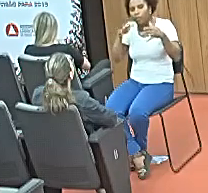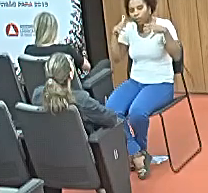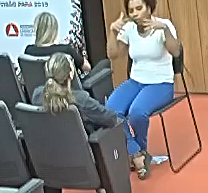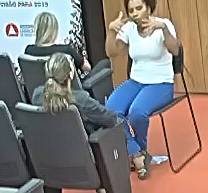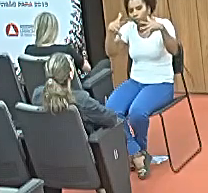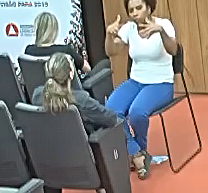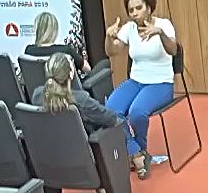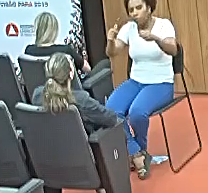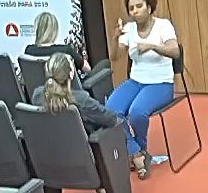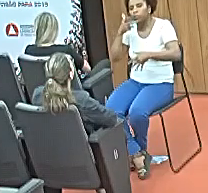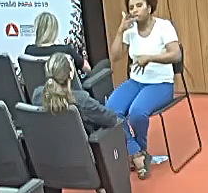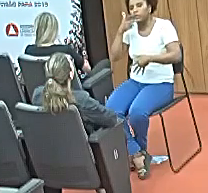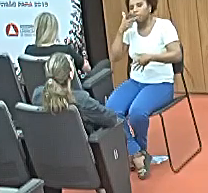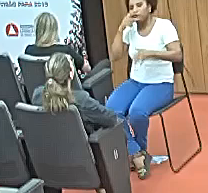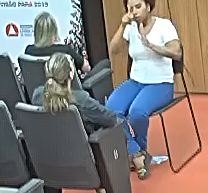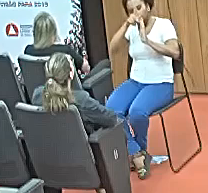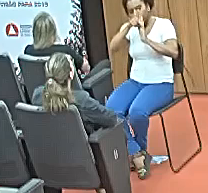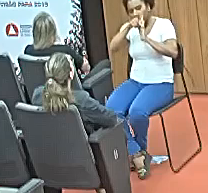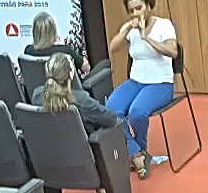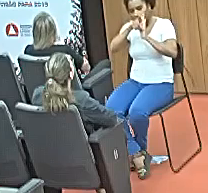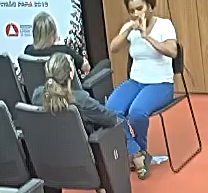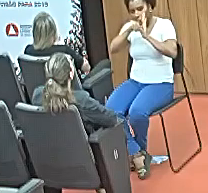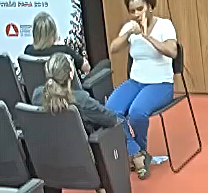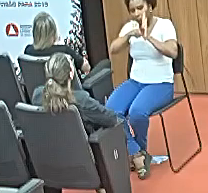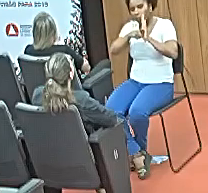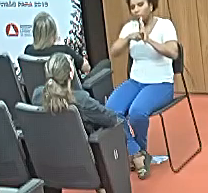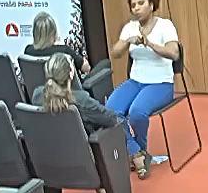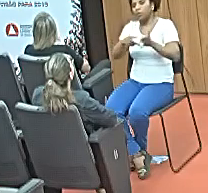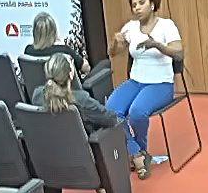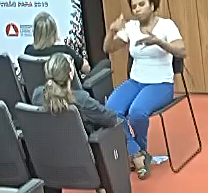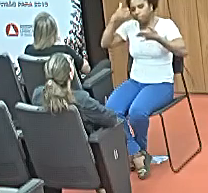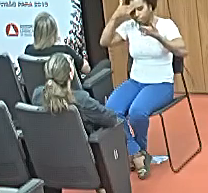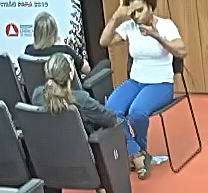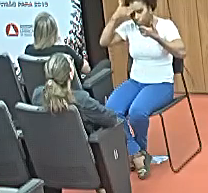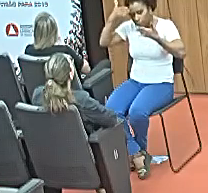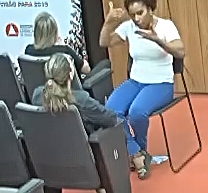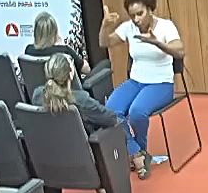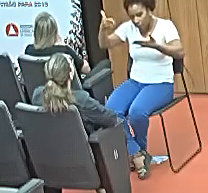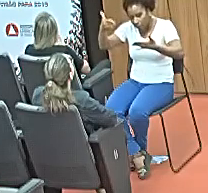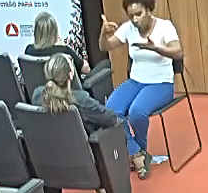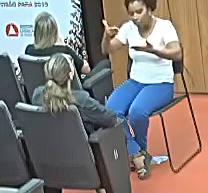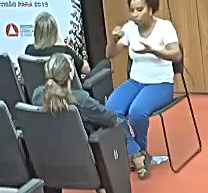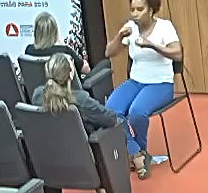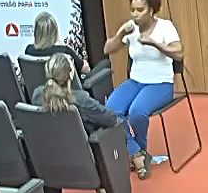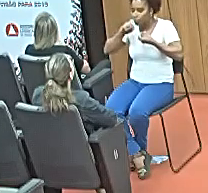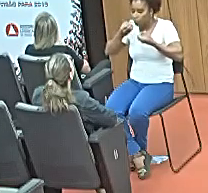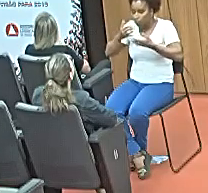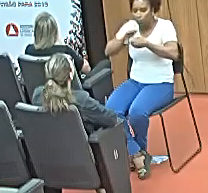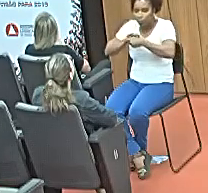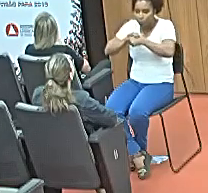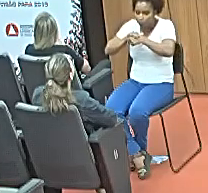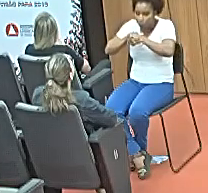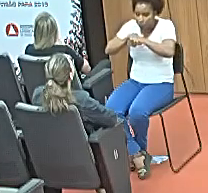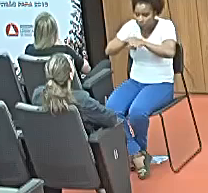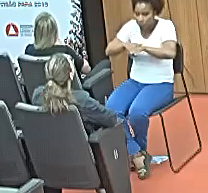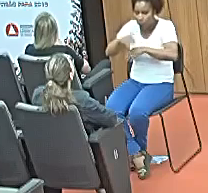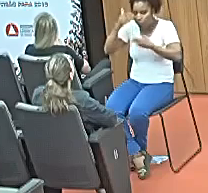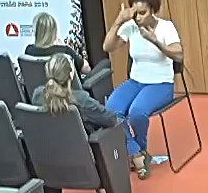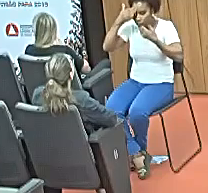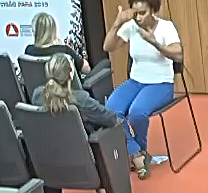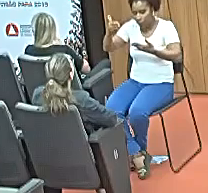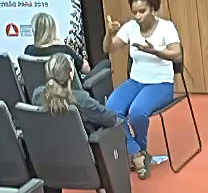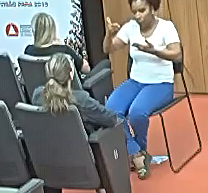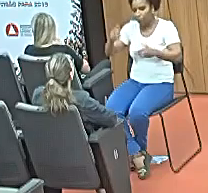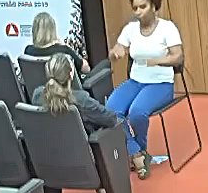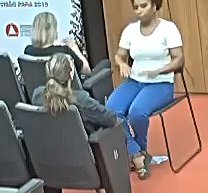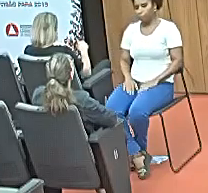essas propostas agradeçam coloca à disposição para qualquer esclarecimento obrigado muito obrigado